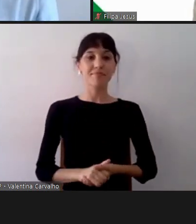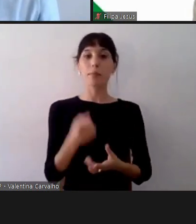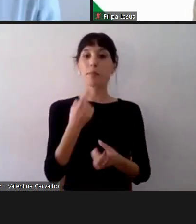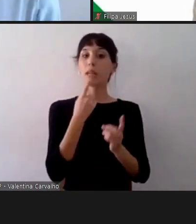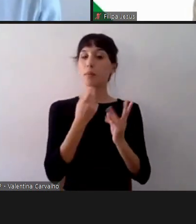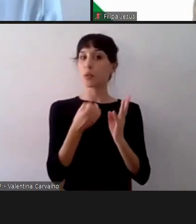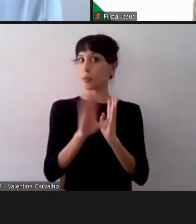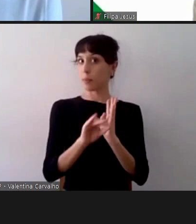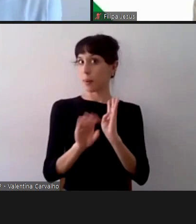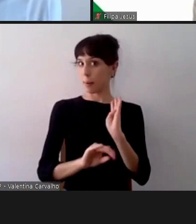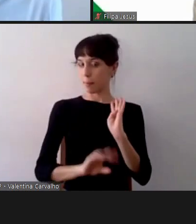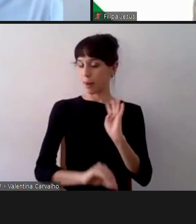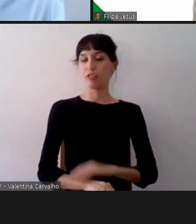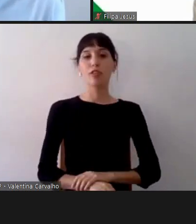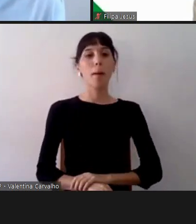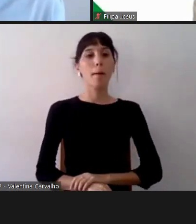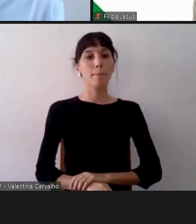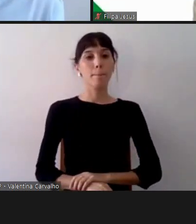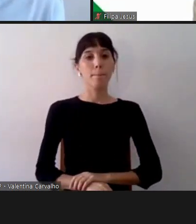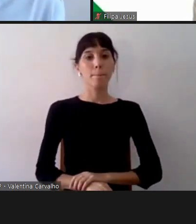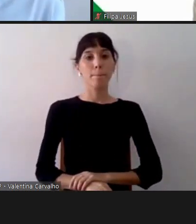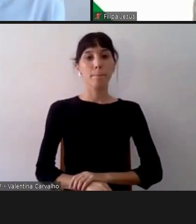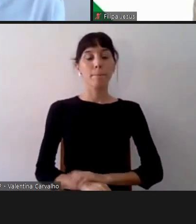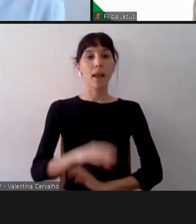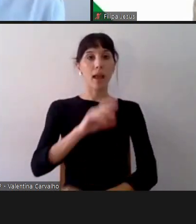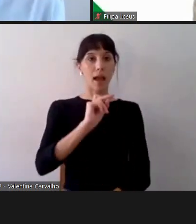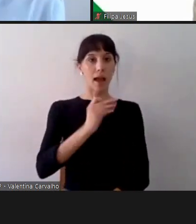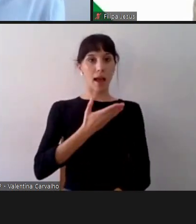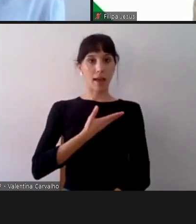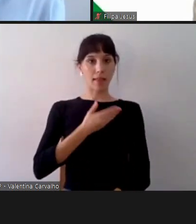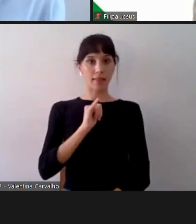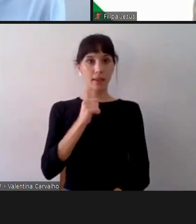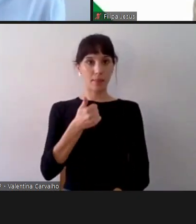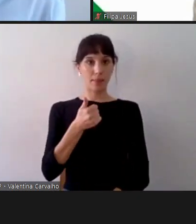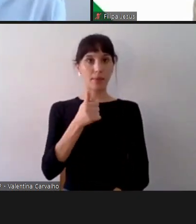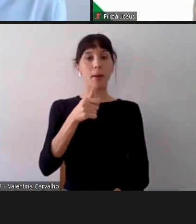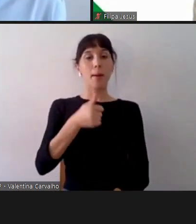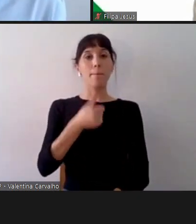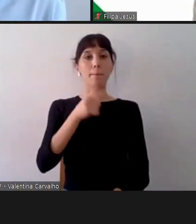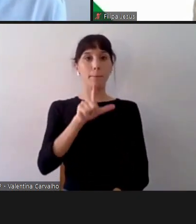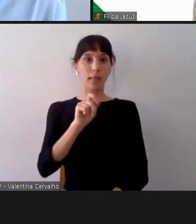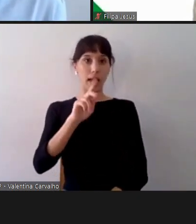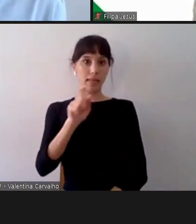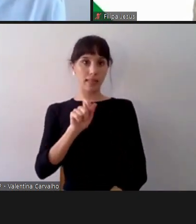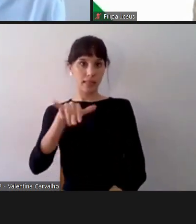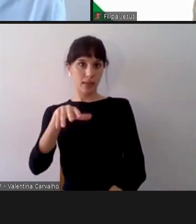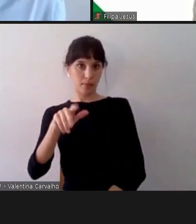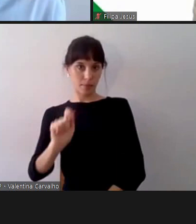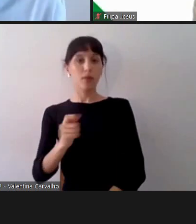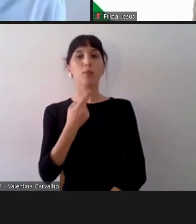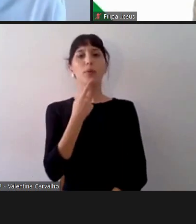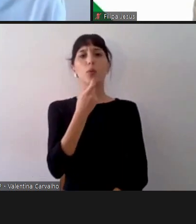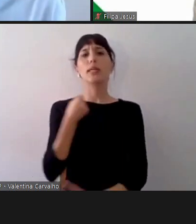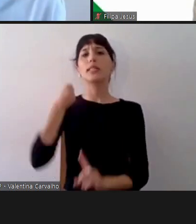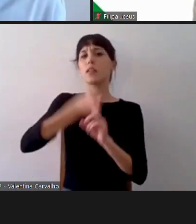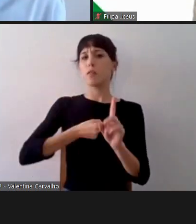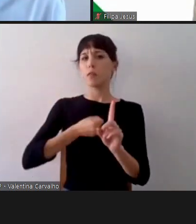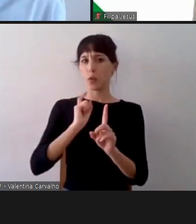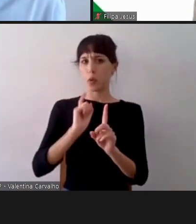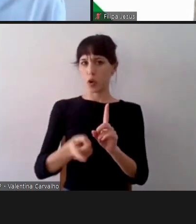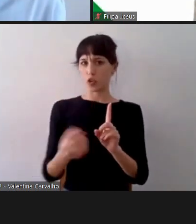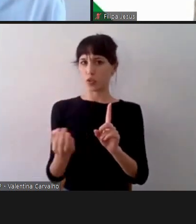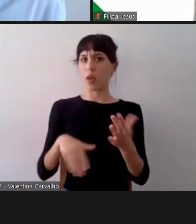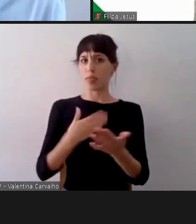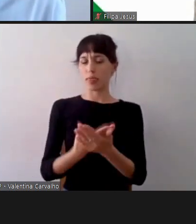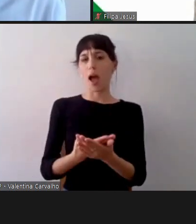questões, Abdilazim Abdallah diz-nos que quais são os desafios enfrentados na qualificação